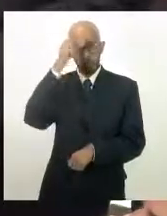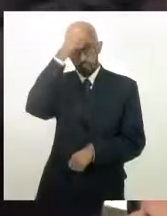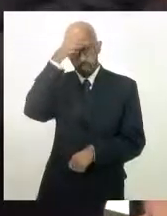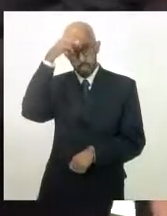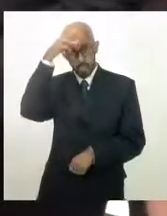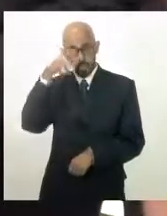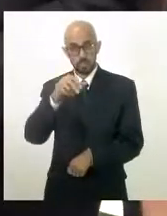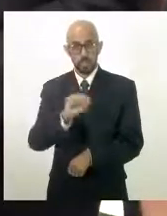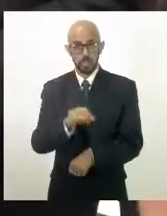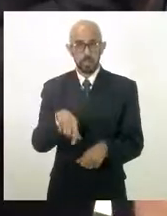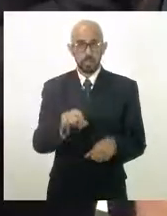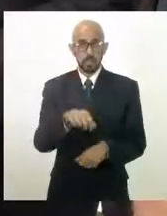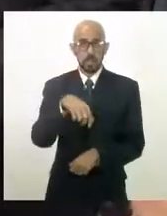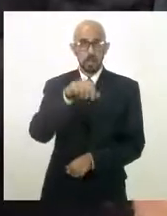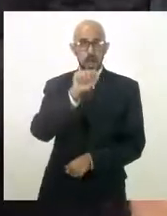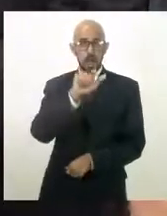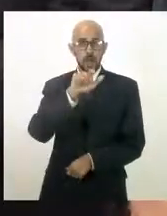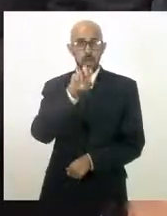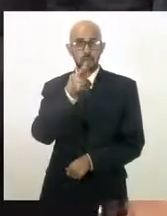Aloísio, prefeito de Coatis,